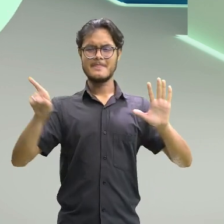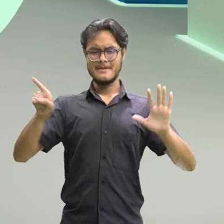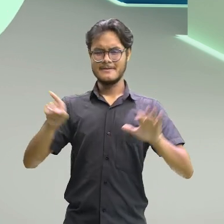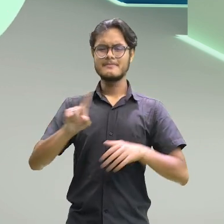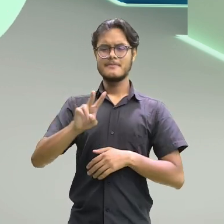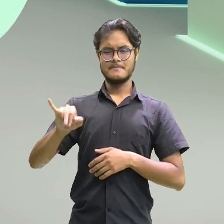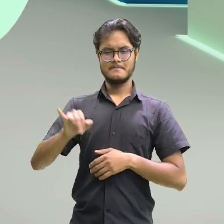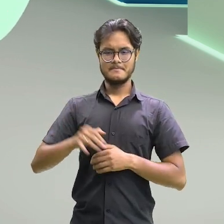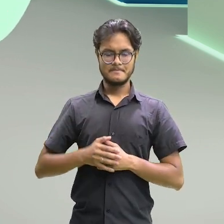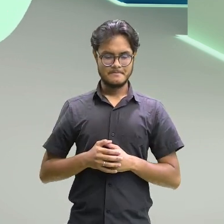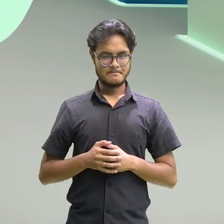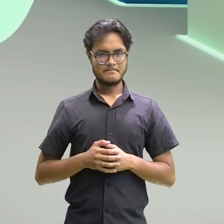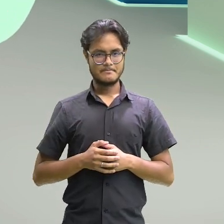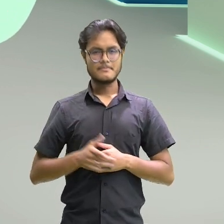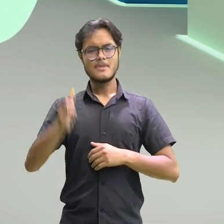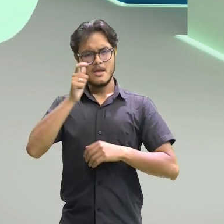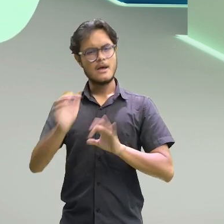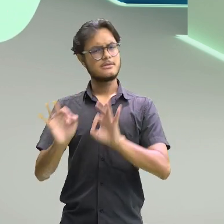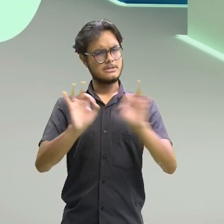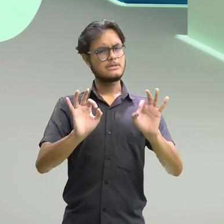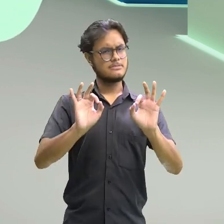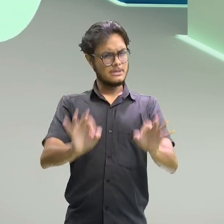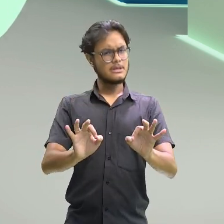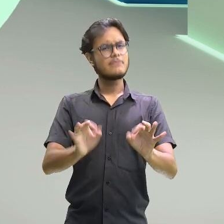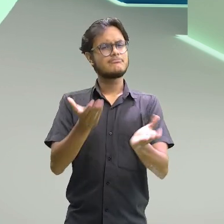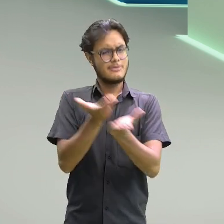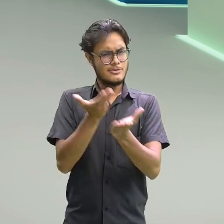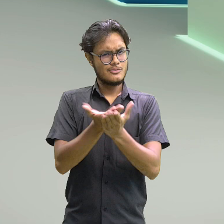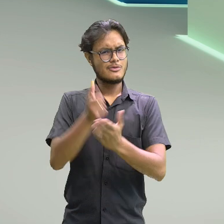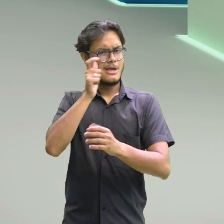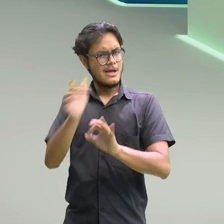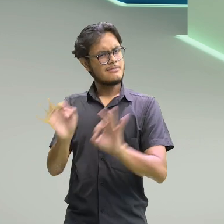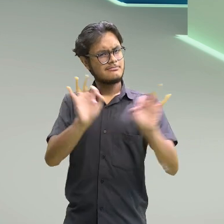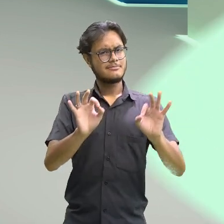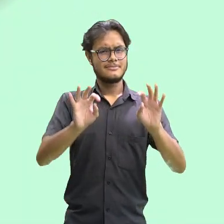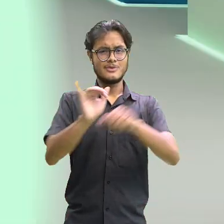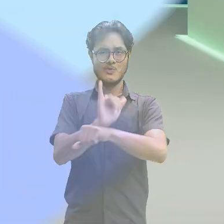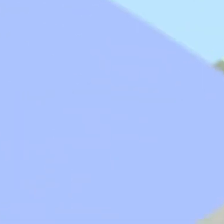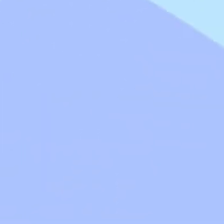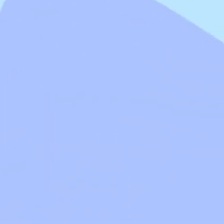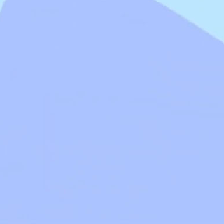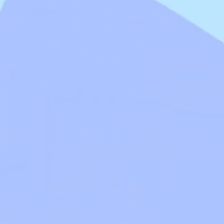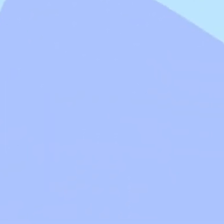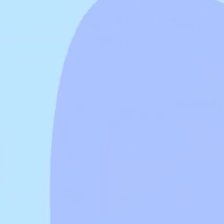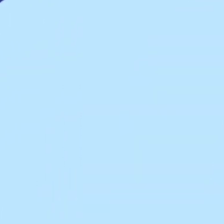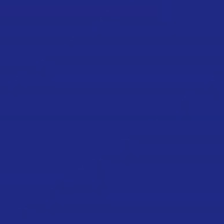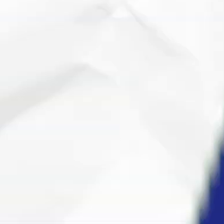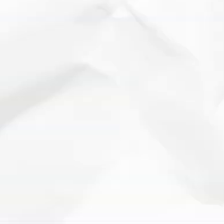redes sociais e ficar de olho nas nossas aulas também no YouTube.